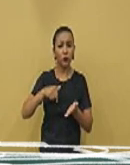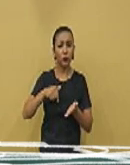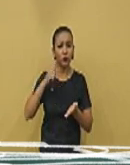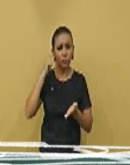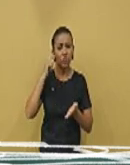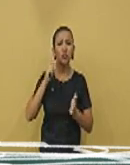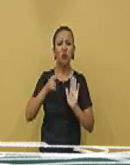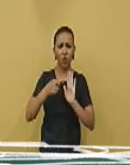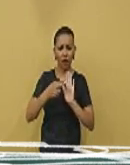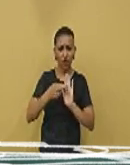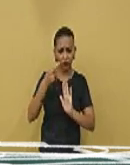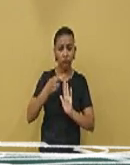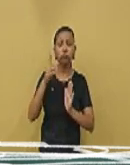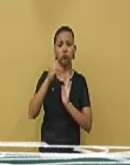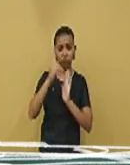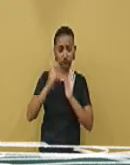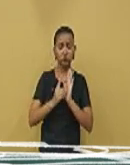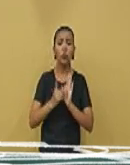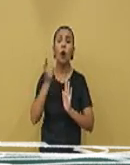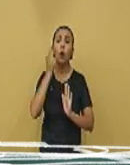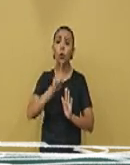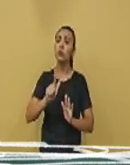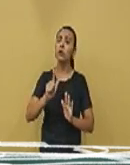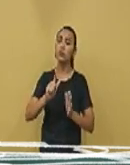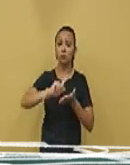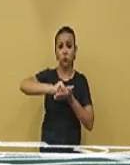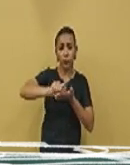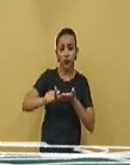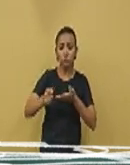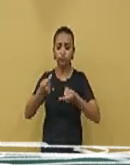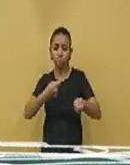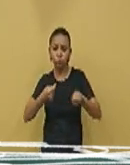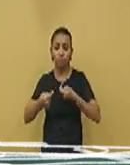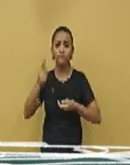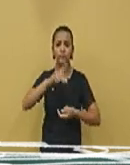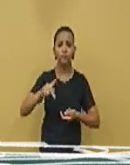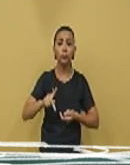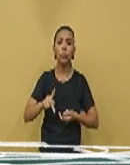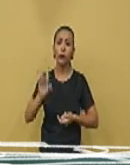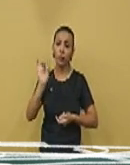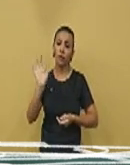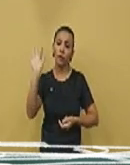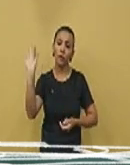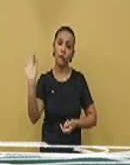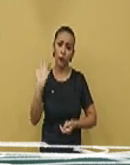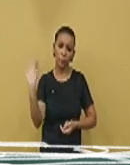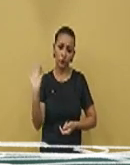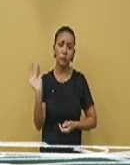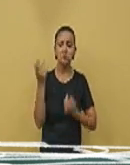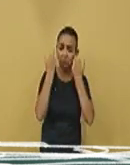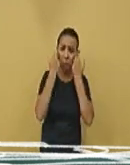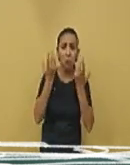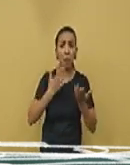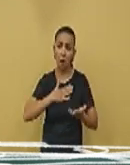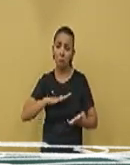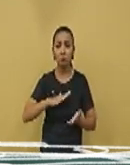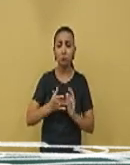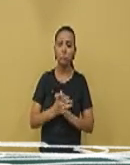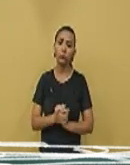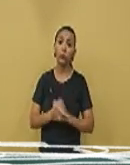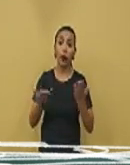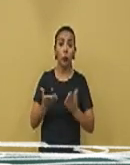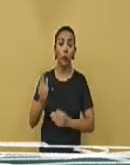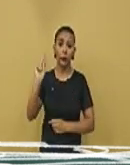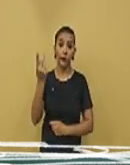referendando esse decreto aqui para que a gente consiga fazer a gestão dos docentes nas unidades acadêmicas. Então, com muita tranquilidade. Em relação ao